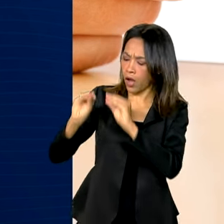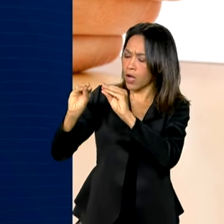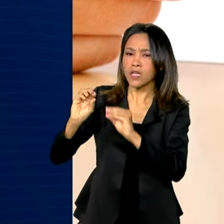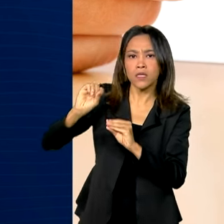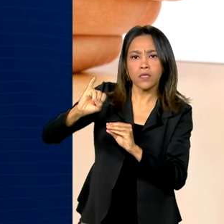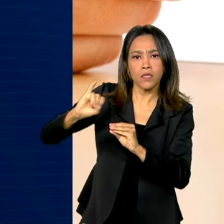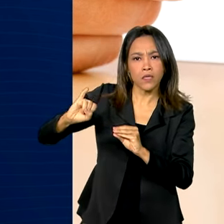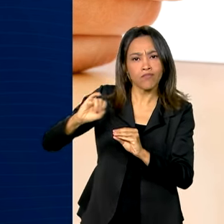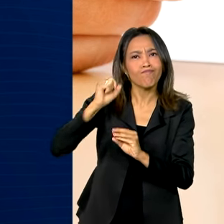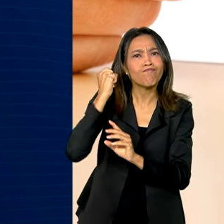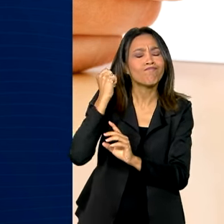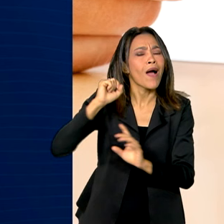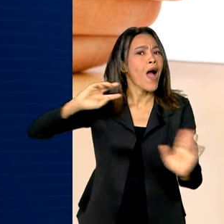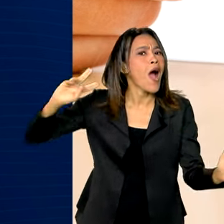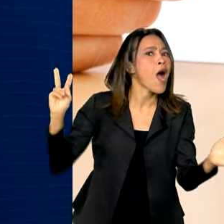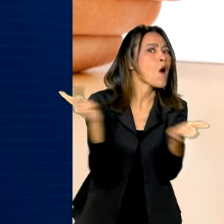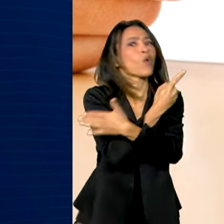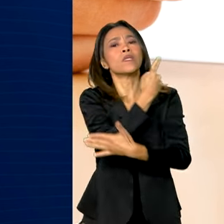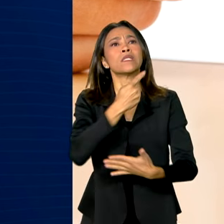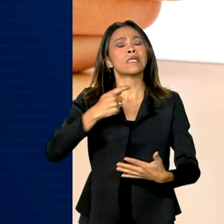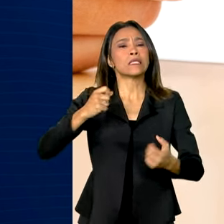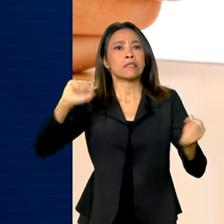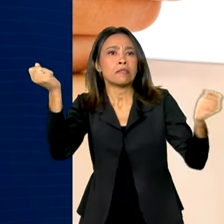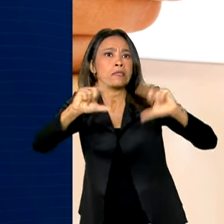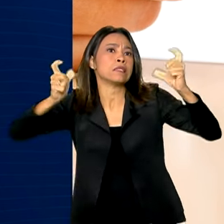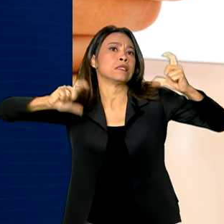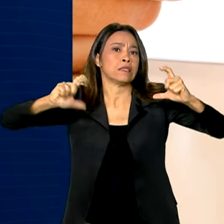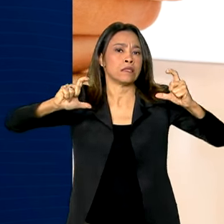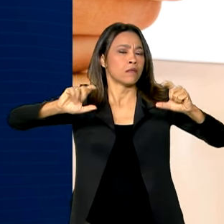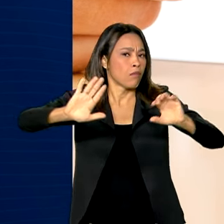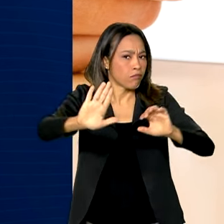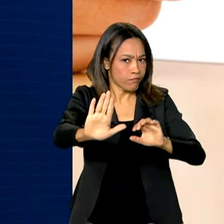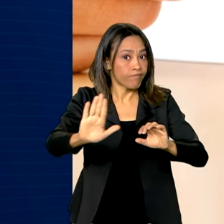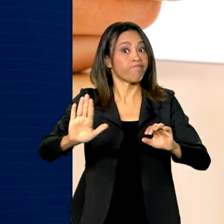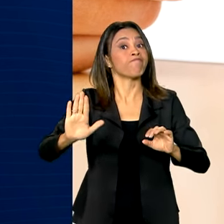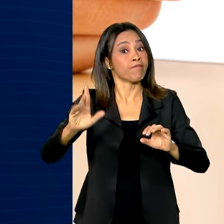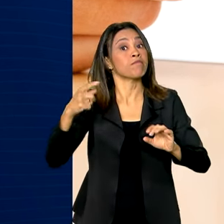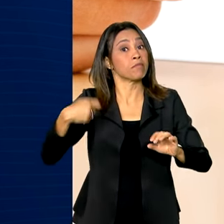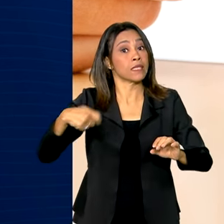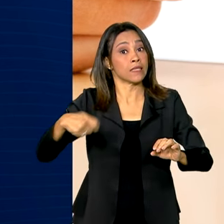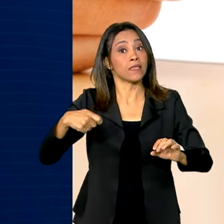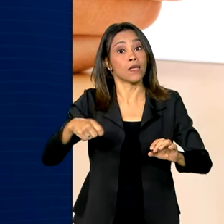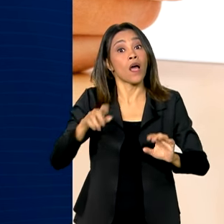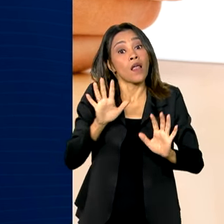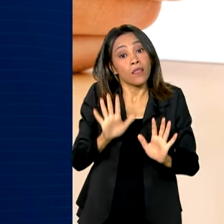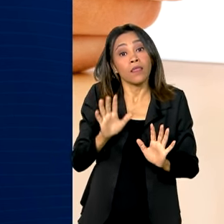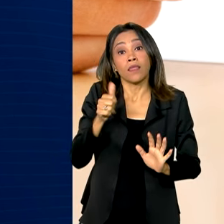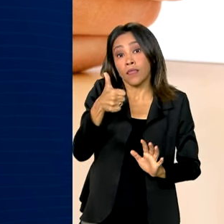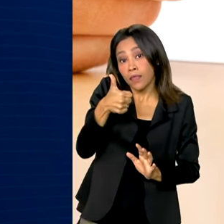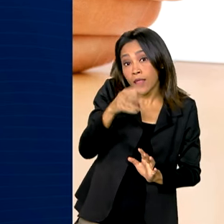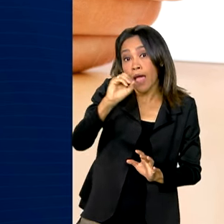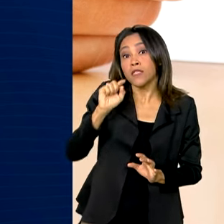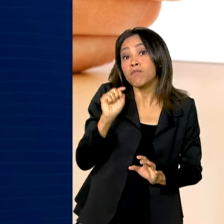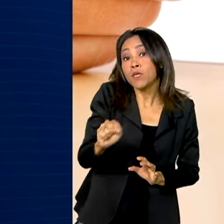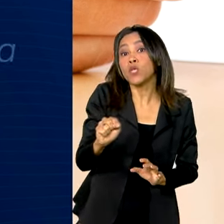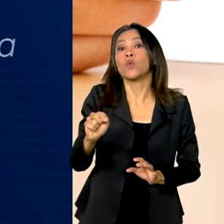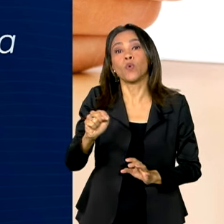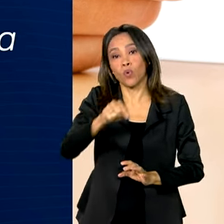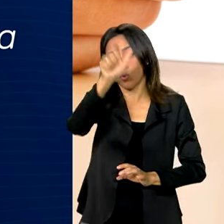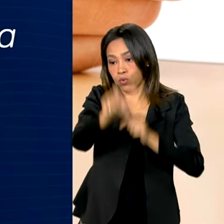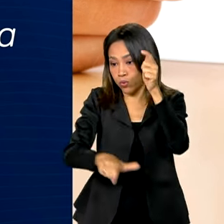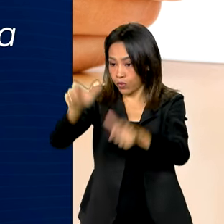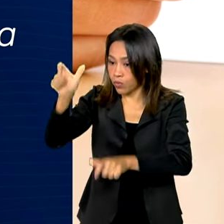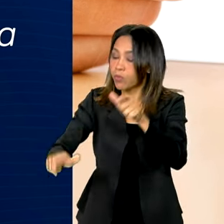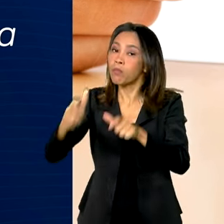situações excepcionais e imprevisíveis, desde que o acontecimento atinja pelo menos 10 mil candidatos e